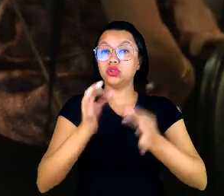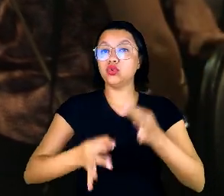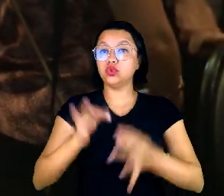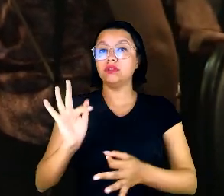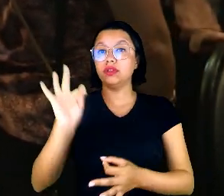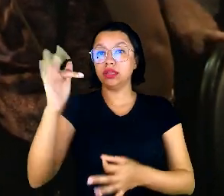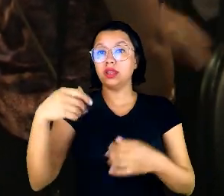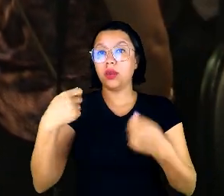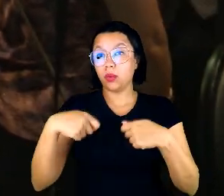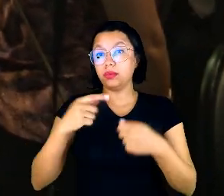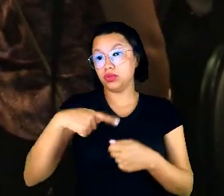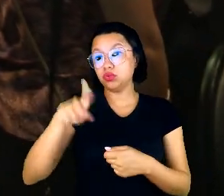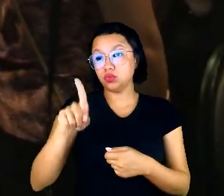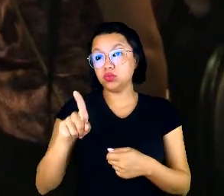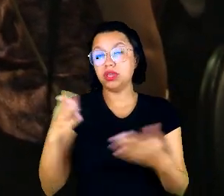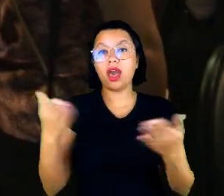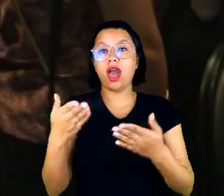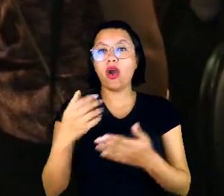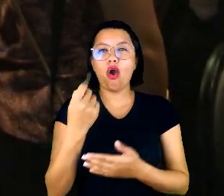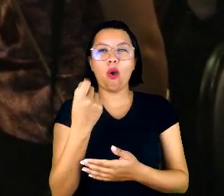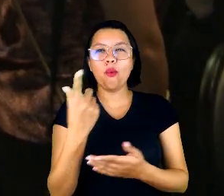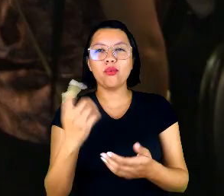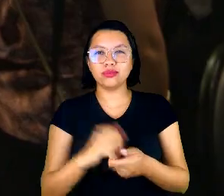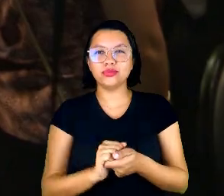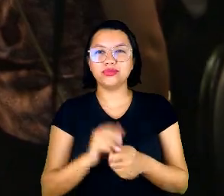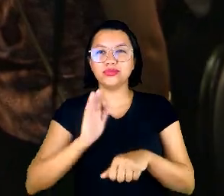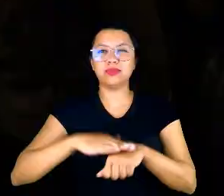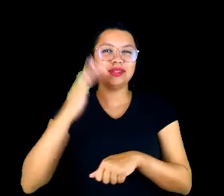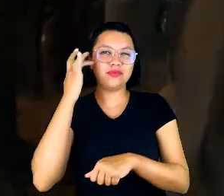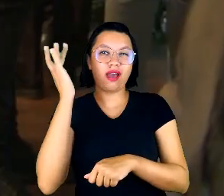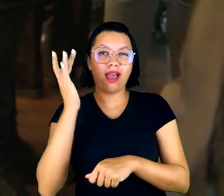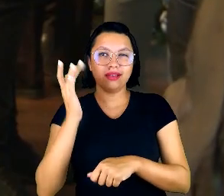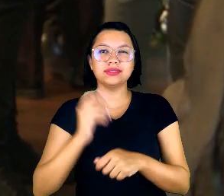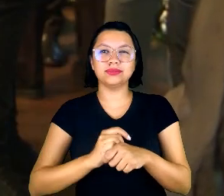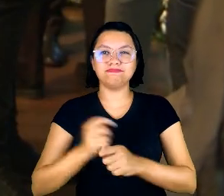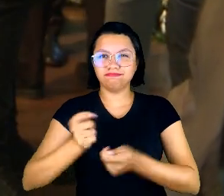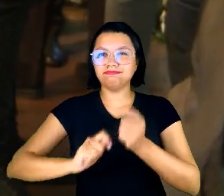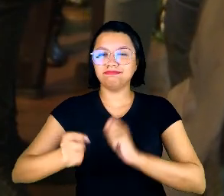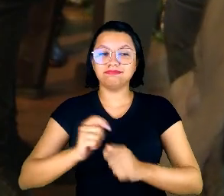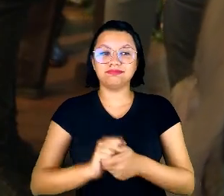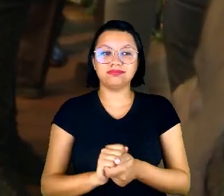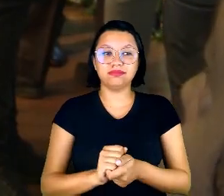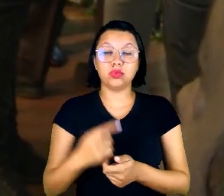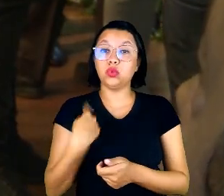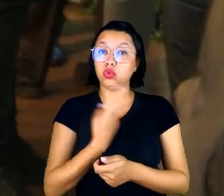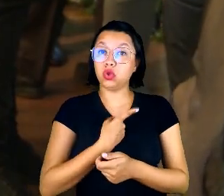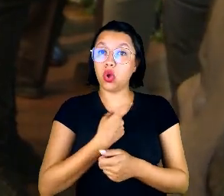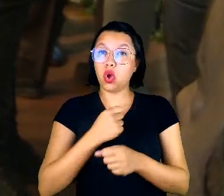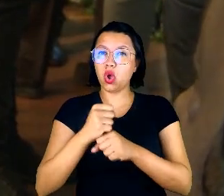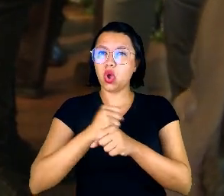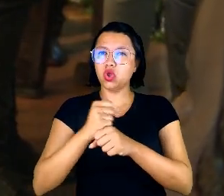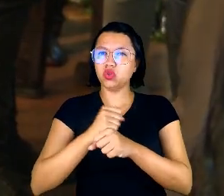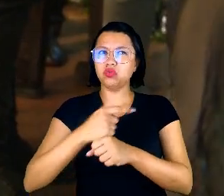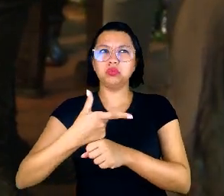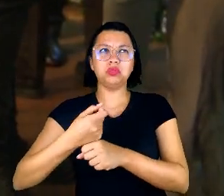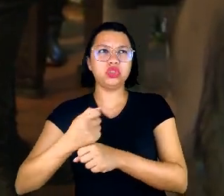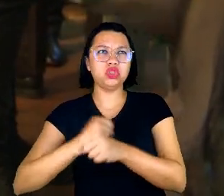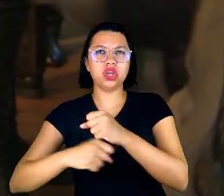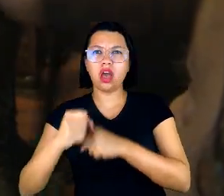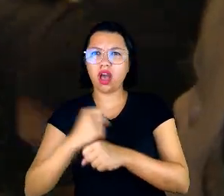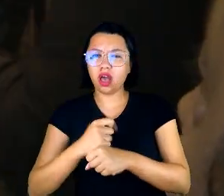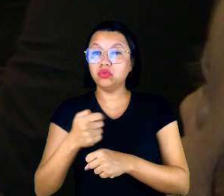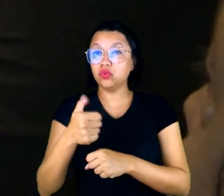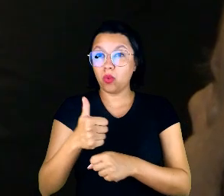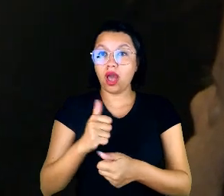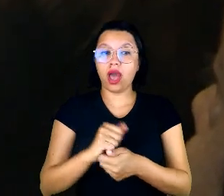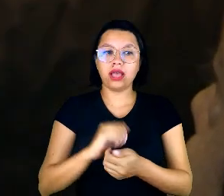só tem uma opção. Isso é mais fácil para administrar. Bom, nós estávamos há 20 anos praticamente em Botucatu, ano que